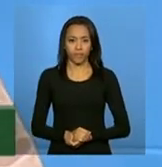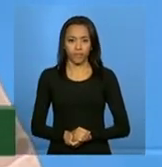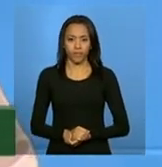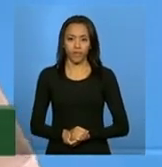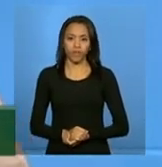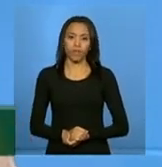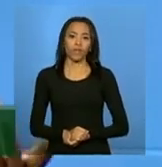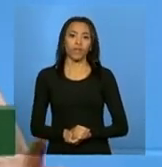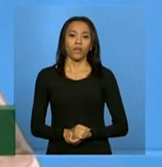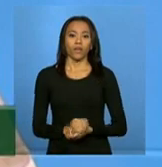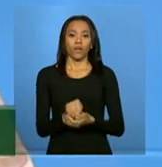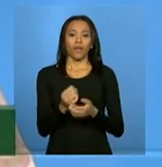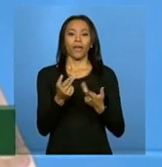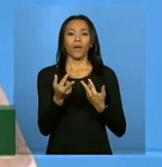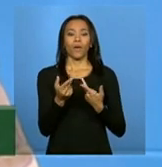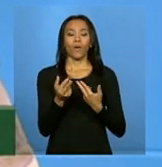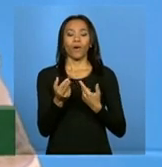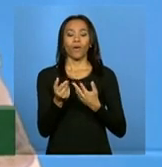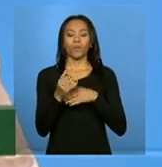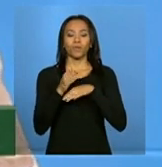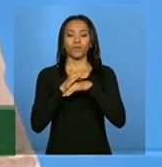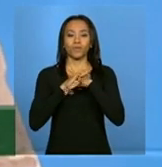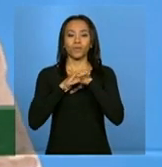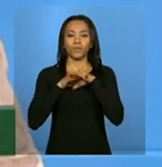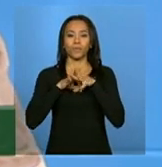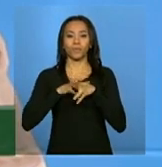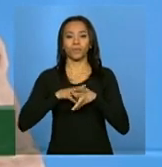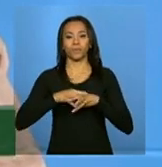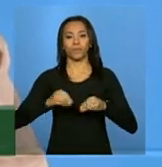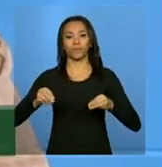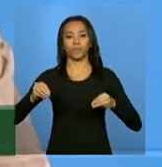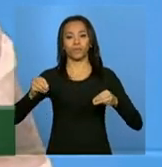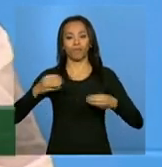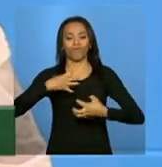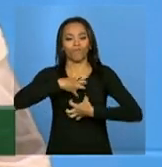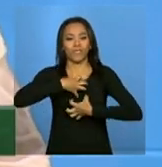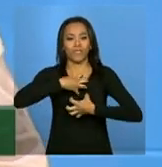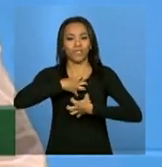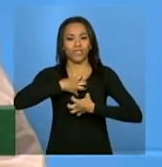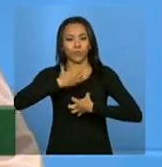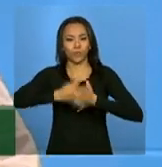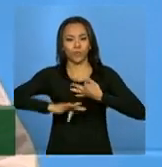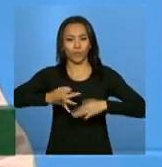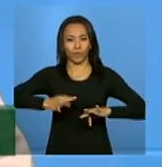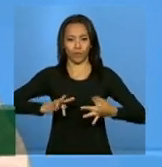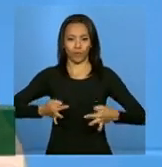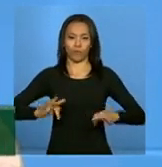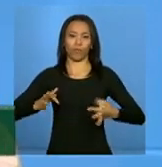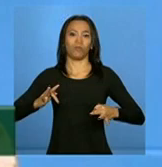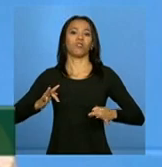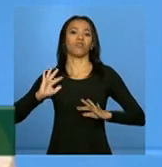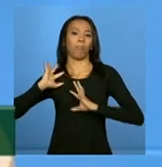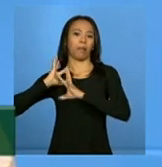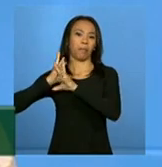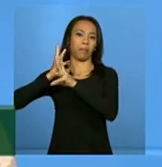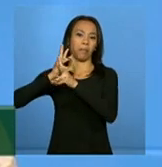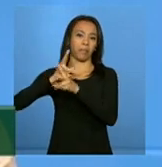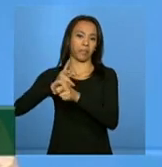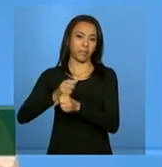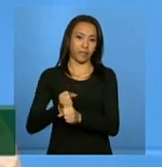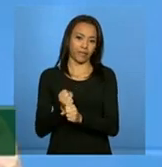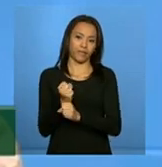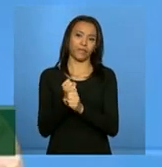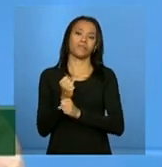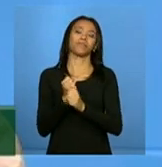como que cura minhas feridas e dores que eu venho sentindo já há muitos anos